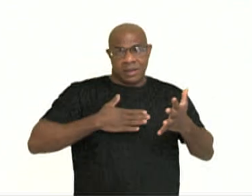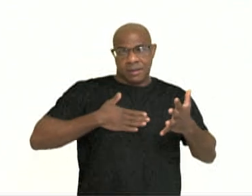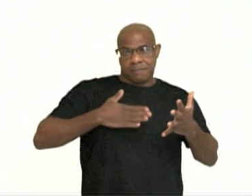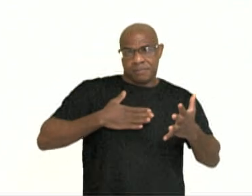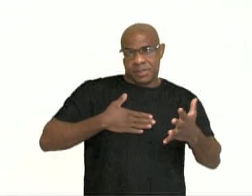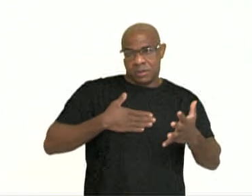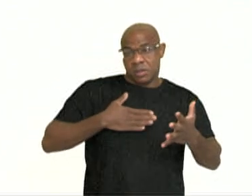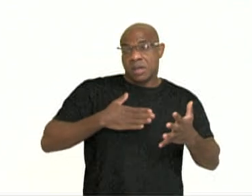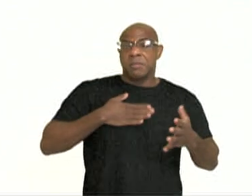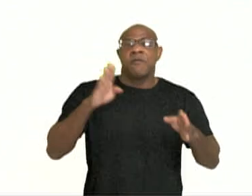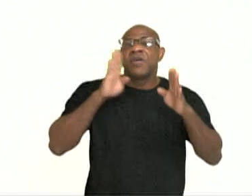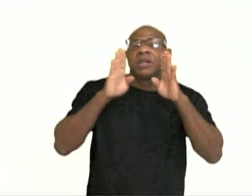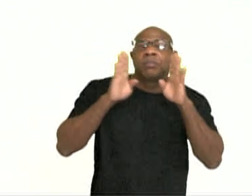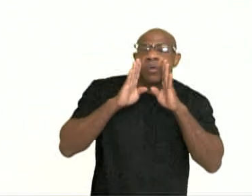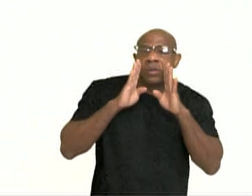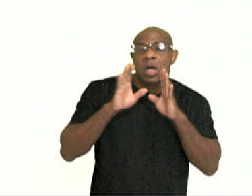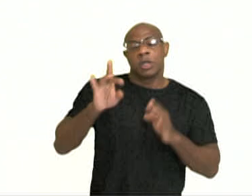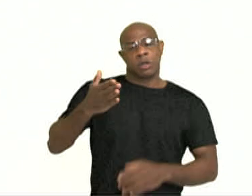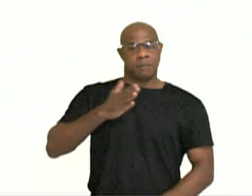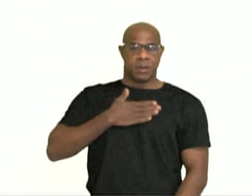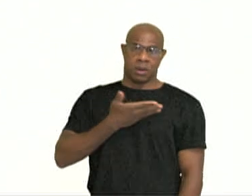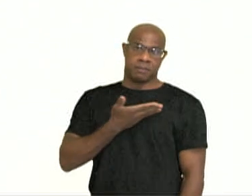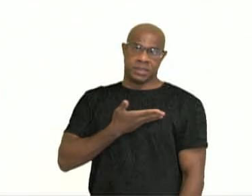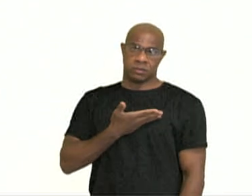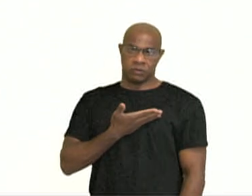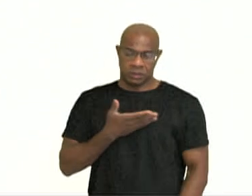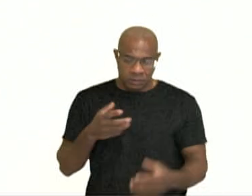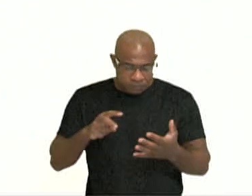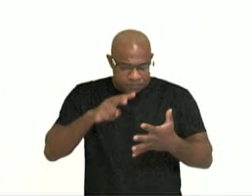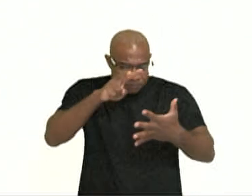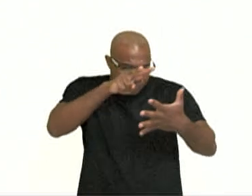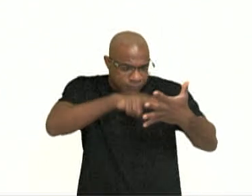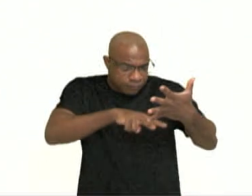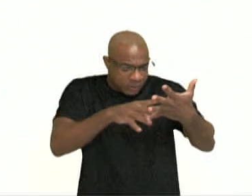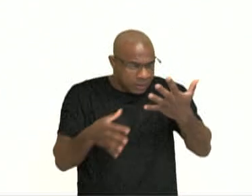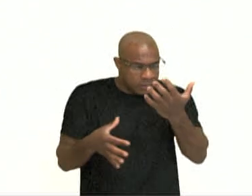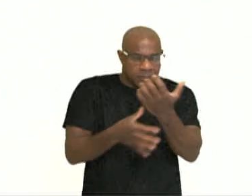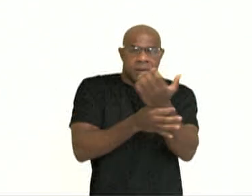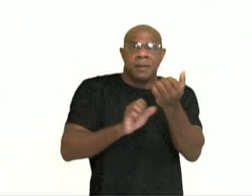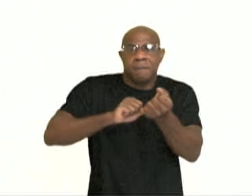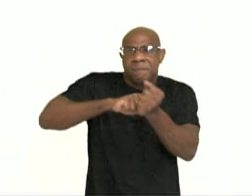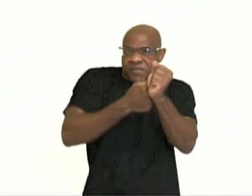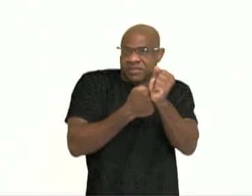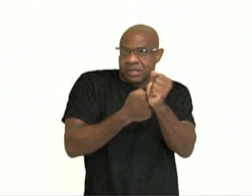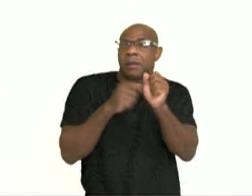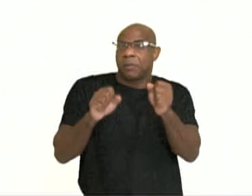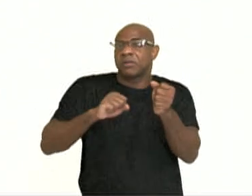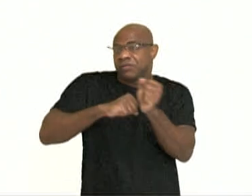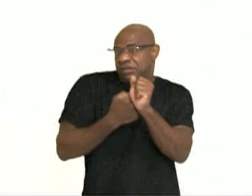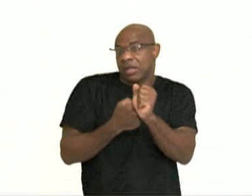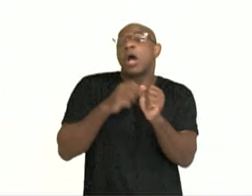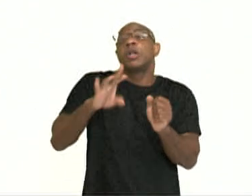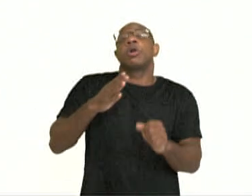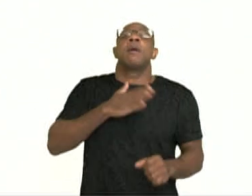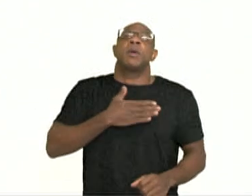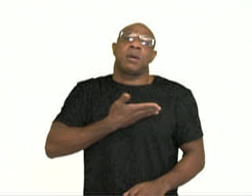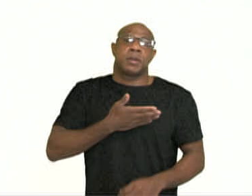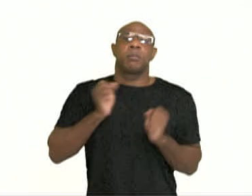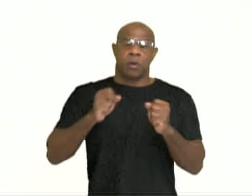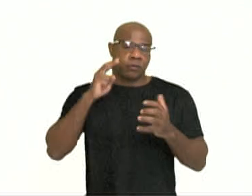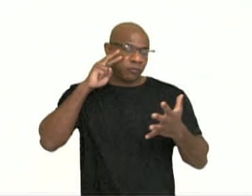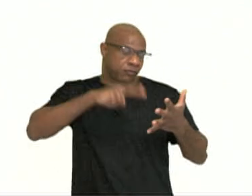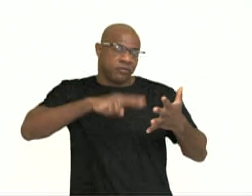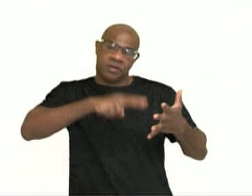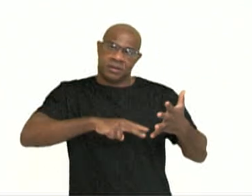que só quem pode ver são aquelas pessoas, amigos, conhecidos, né? Você não precisa deixar tudo